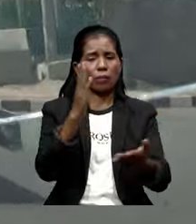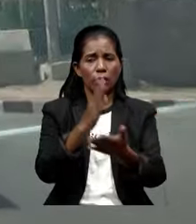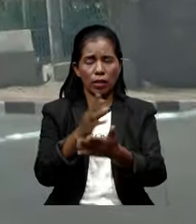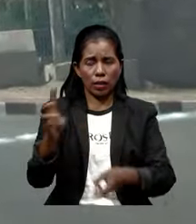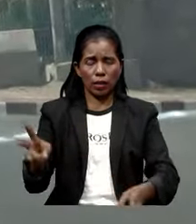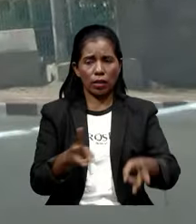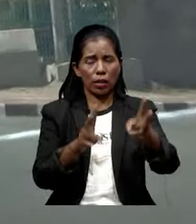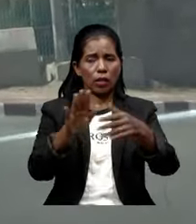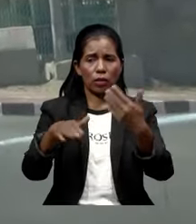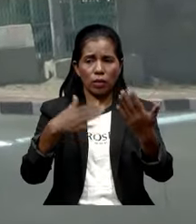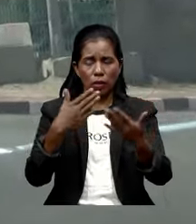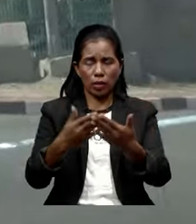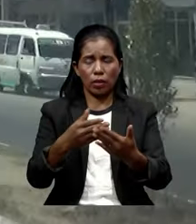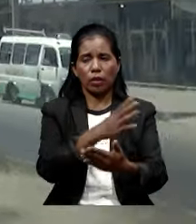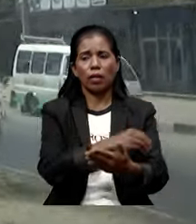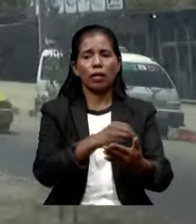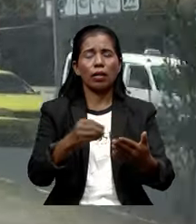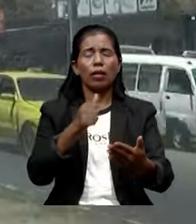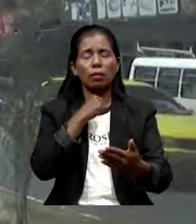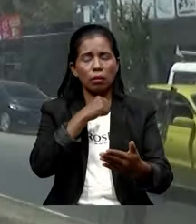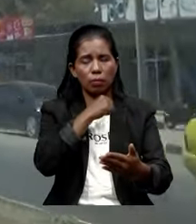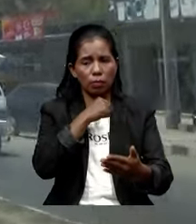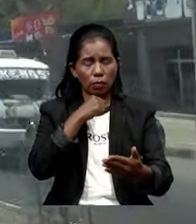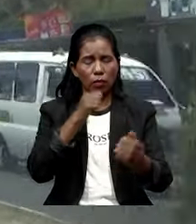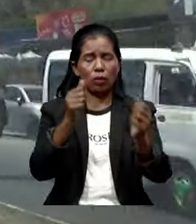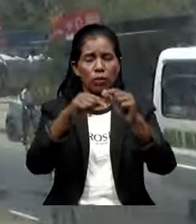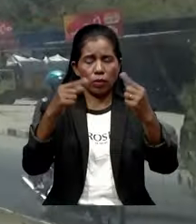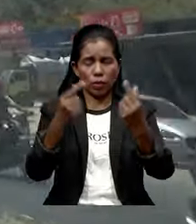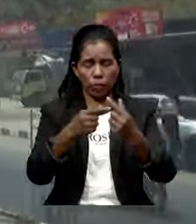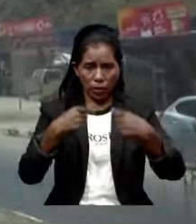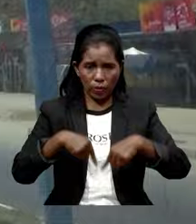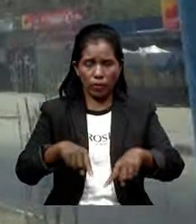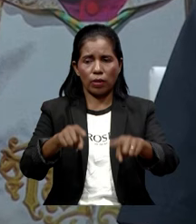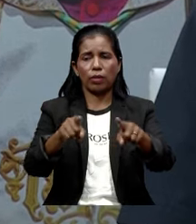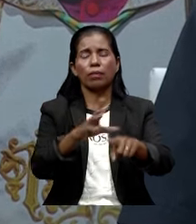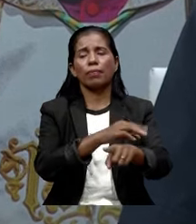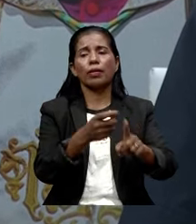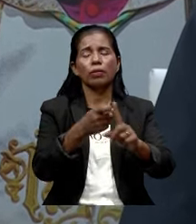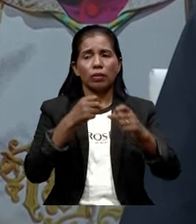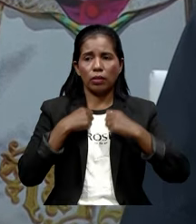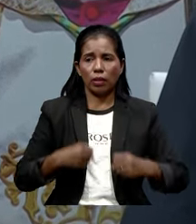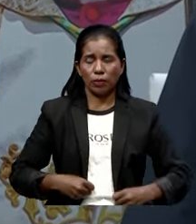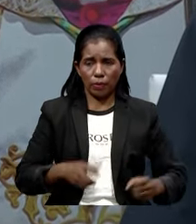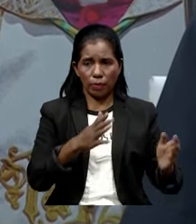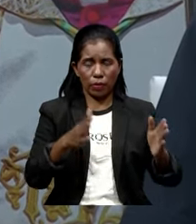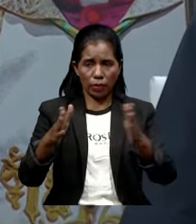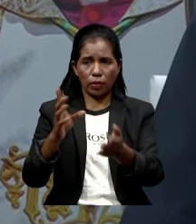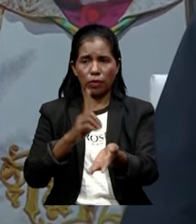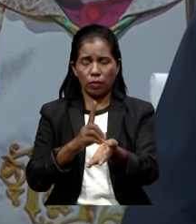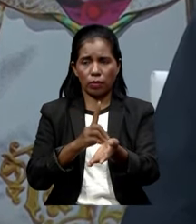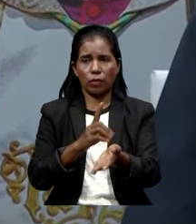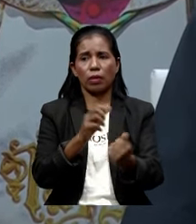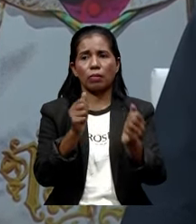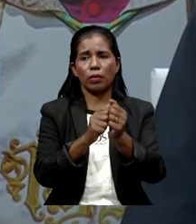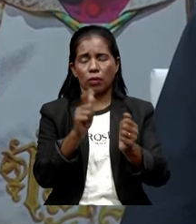dar um protocolo Sira nebe, e sua santidade Papa, Rônia delegação Sira atulio. Russo parte de saúde Mos prepara na pessoa de saúde na